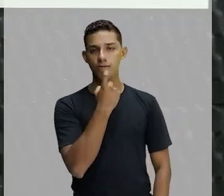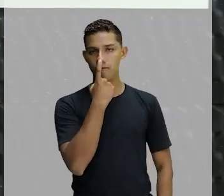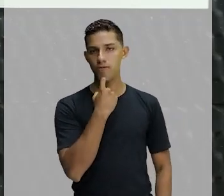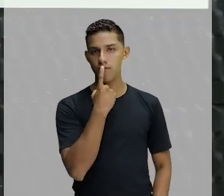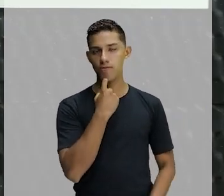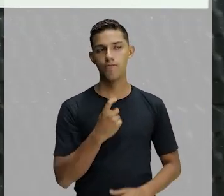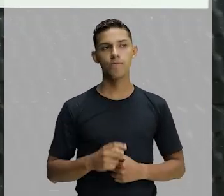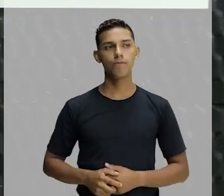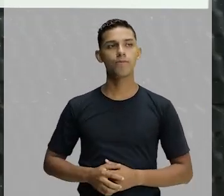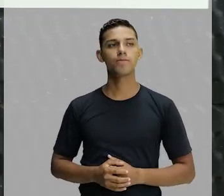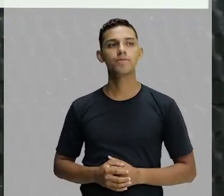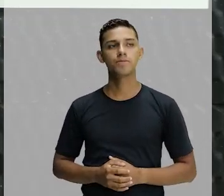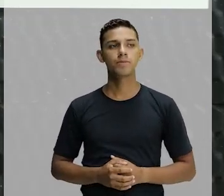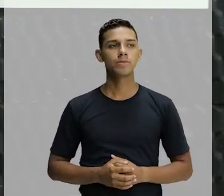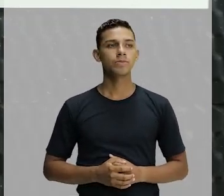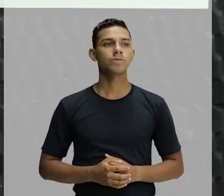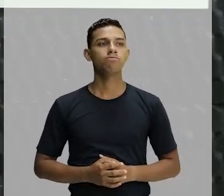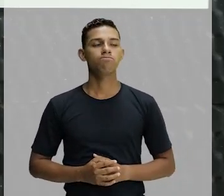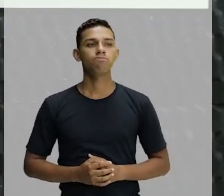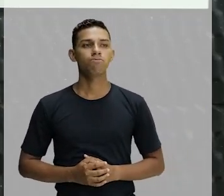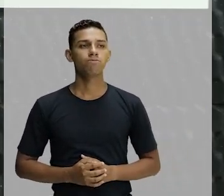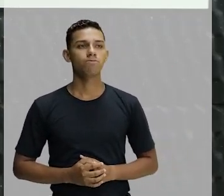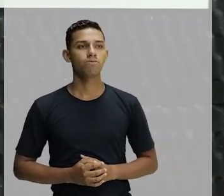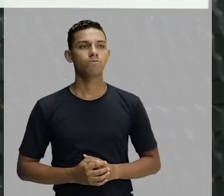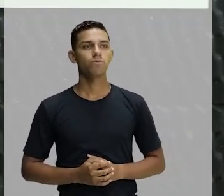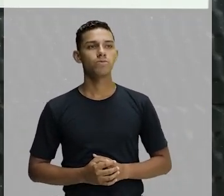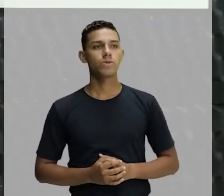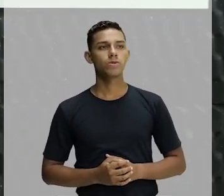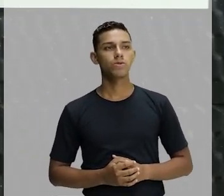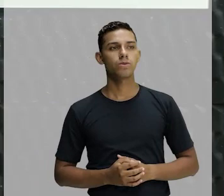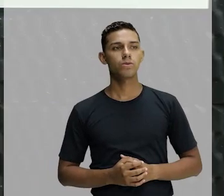indivíduos vermelhos.